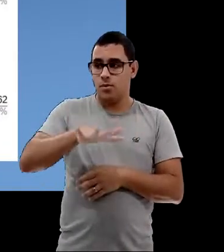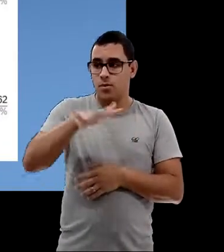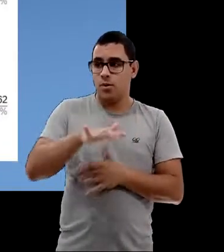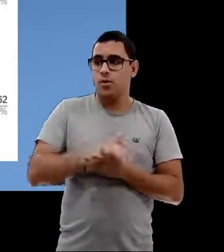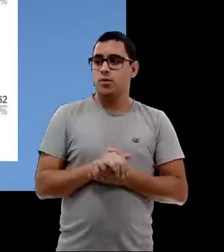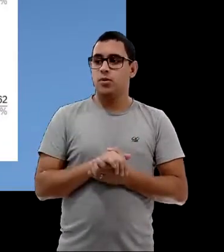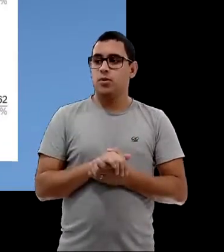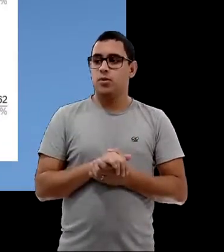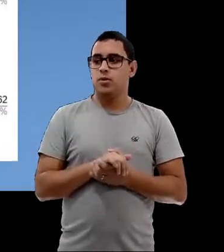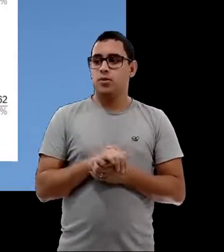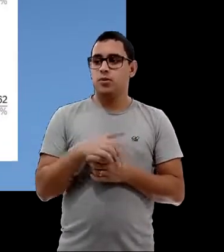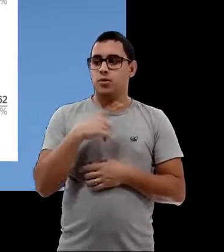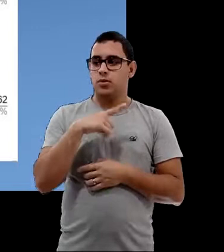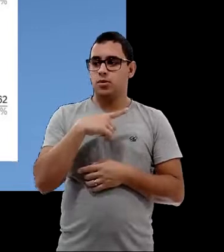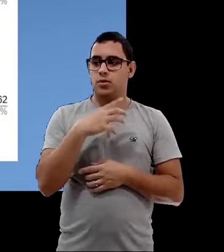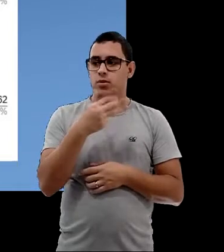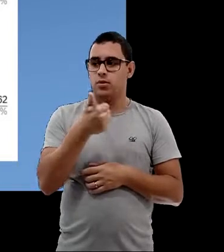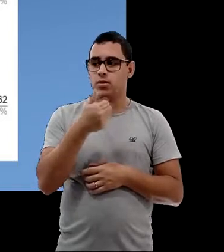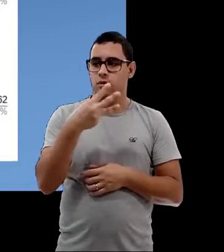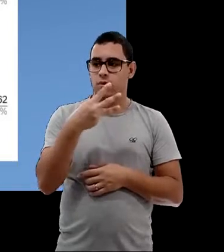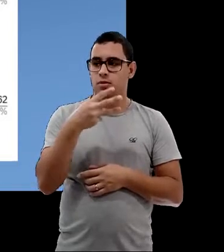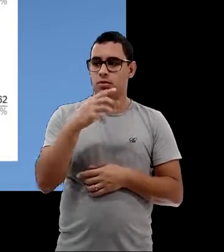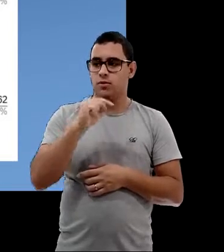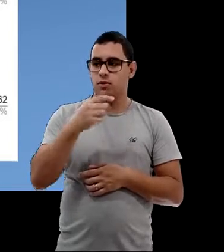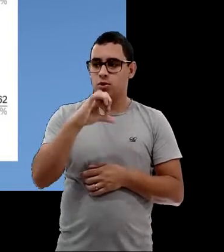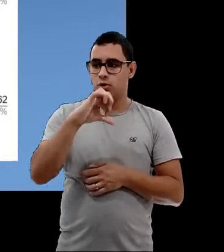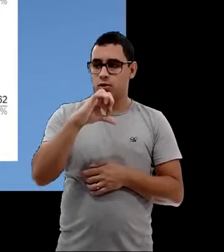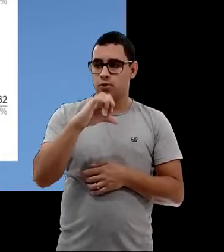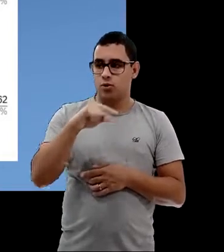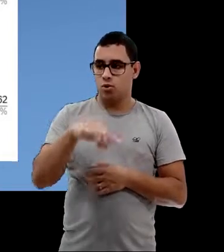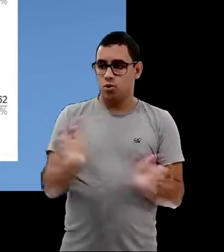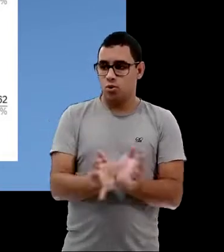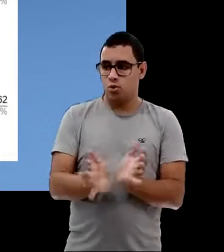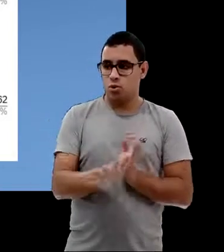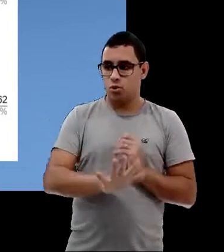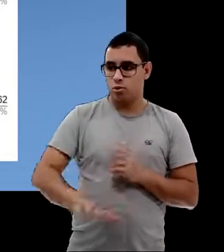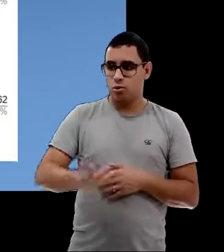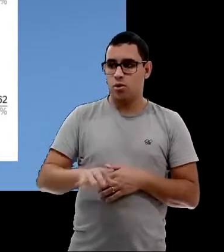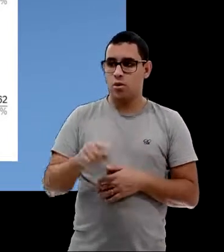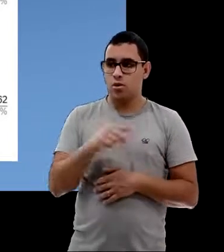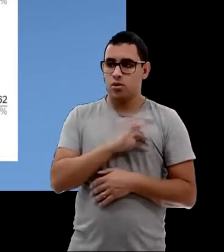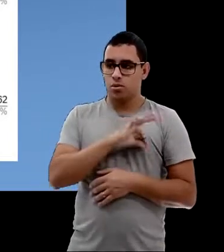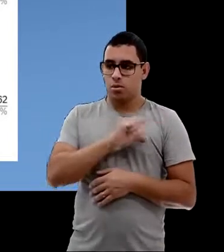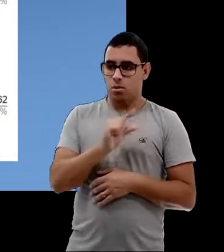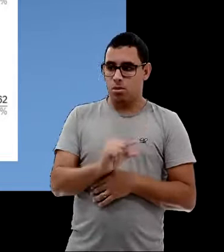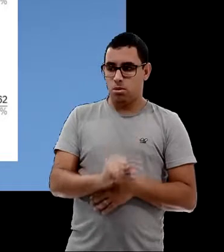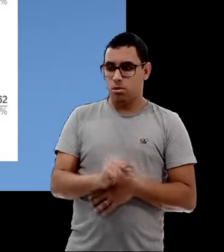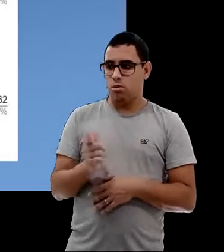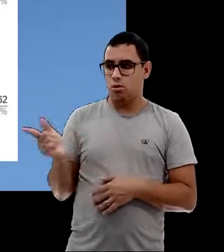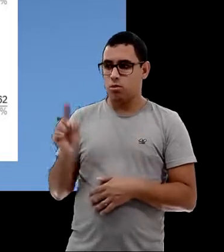média está aí em 13,9%. Esse pessoal aqui é renda média